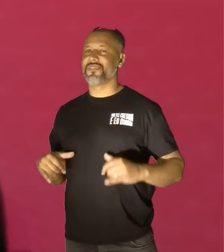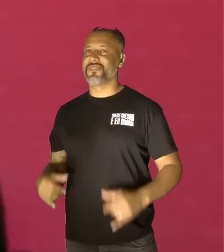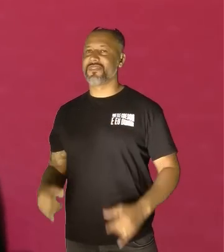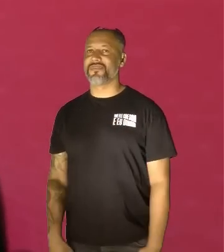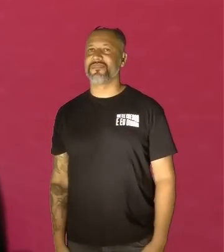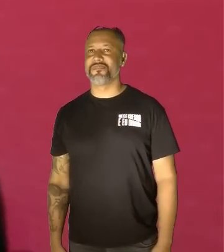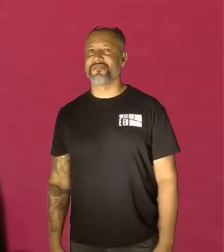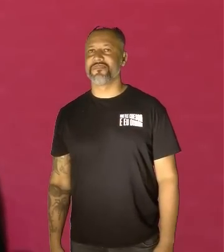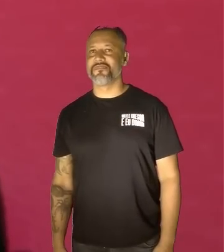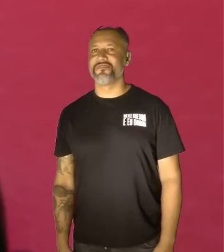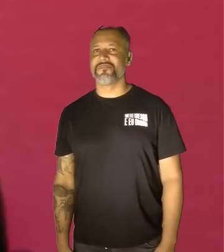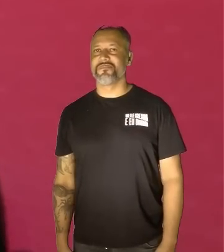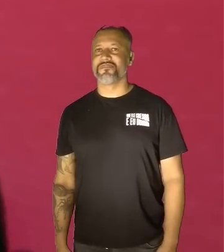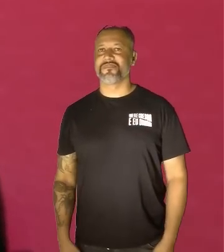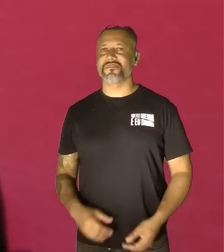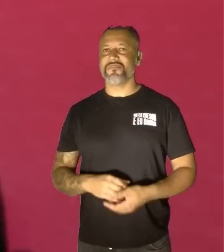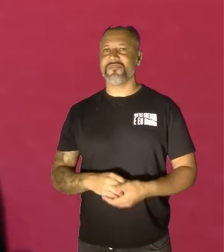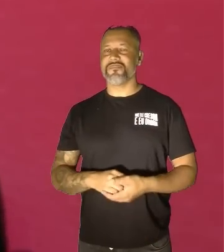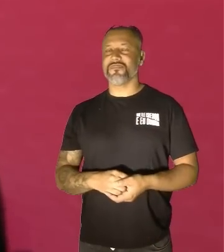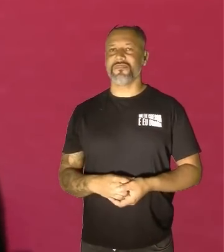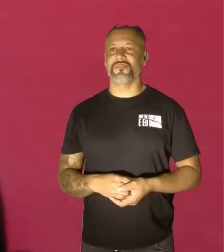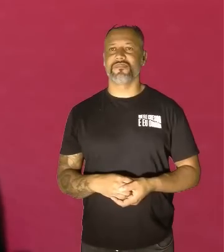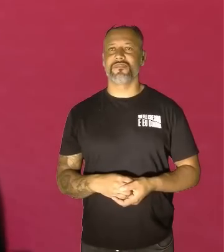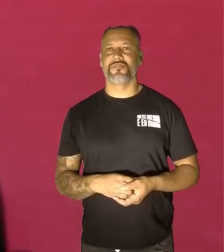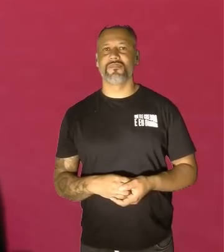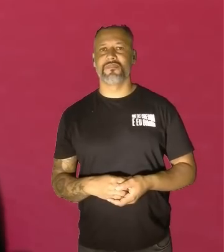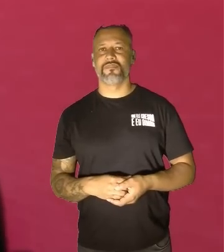Haviam várias possibilidades, mas ele vai para Eli.